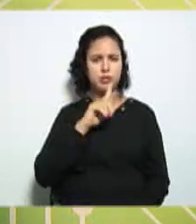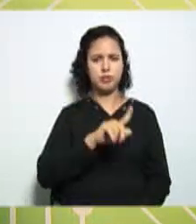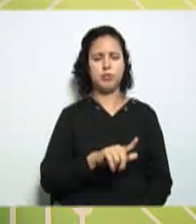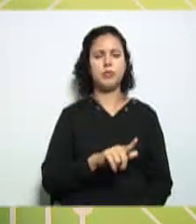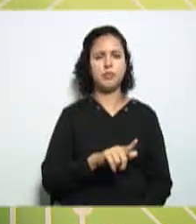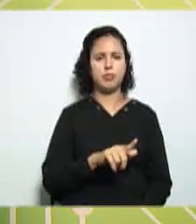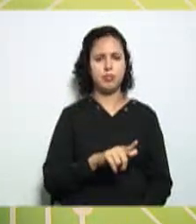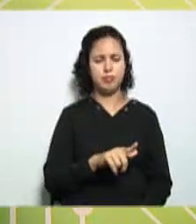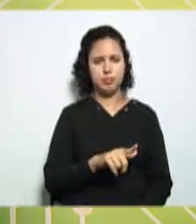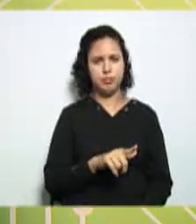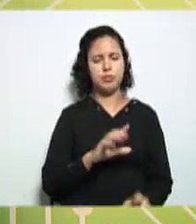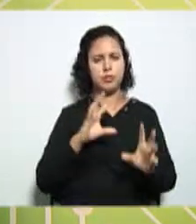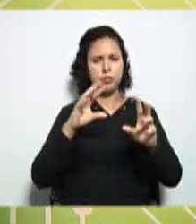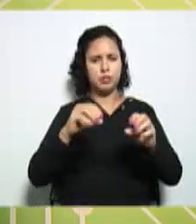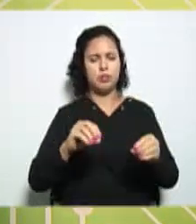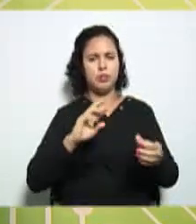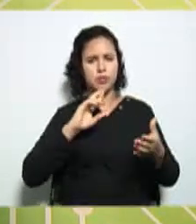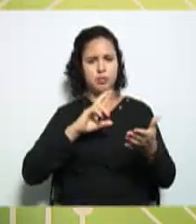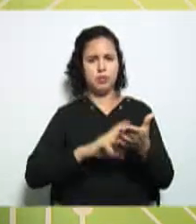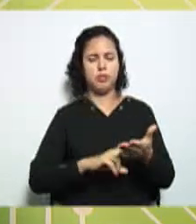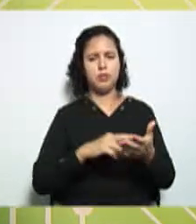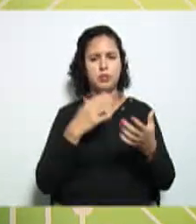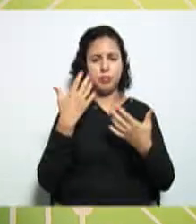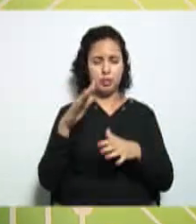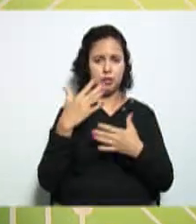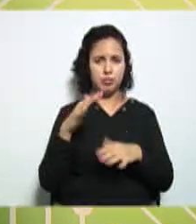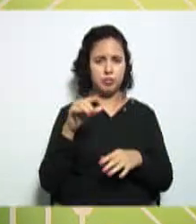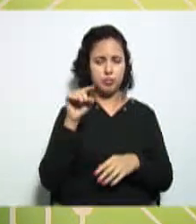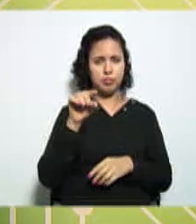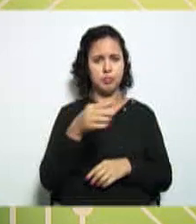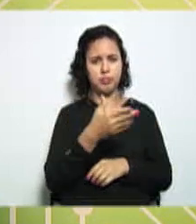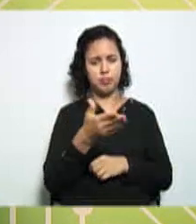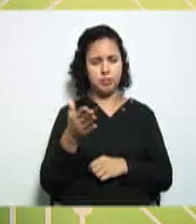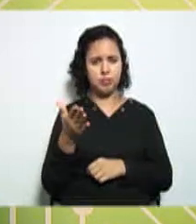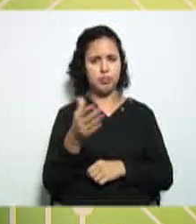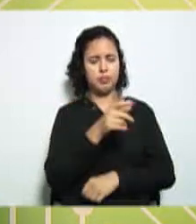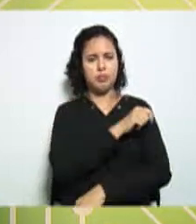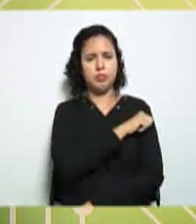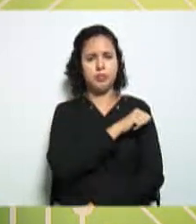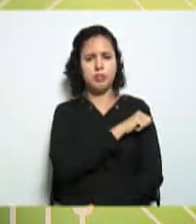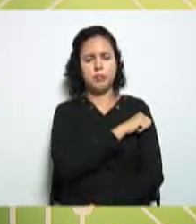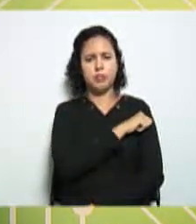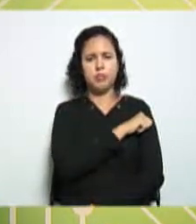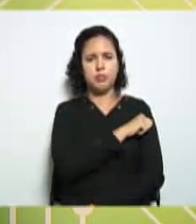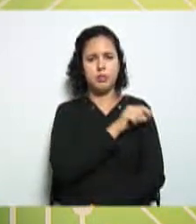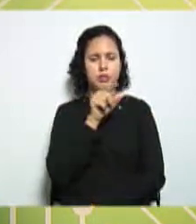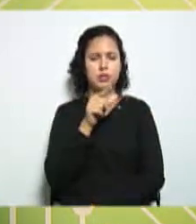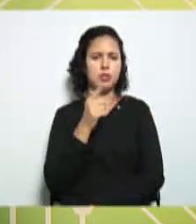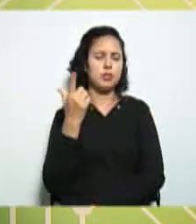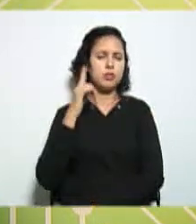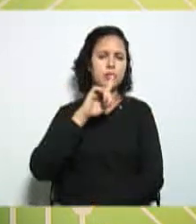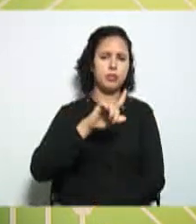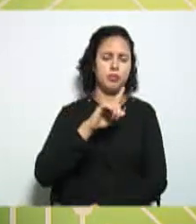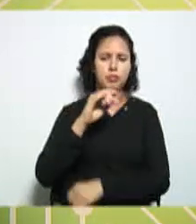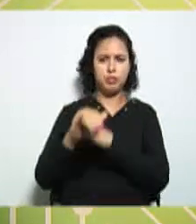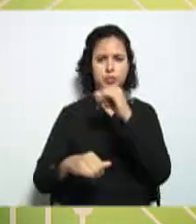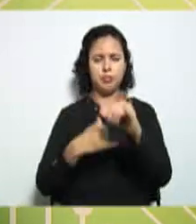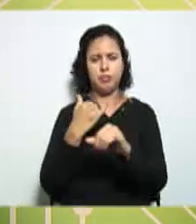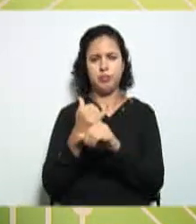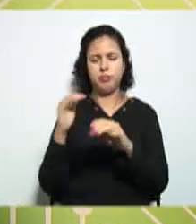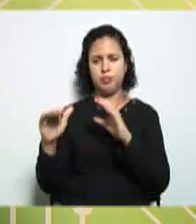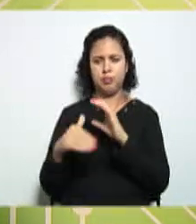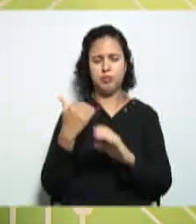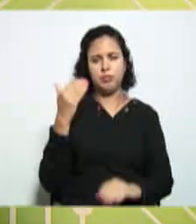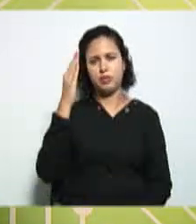obter êxito em todas as questões, parabéns a vocês que participaram, a vocês que têm conseguido aí o acesso. A gente sabe